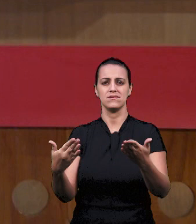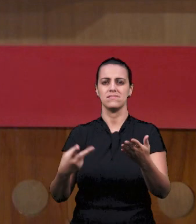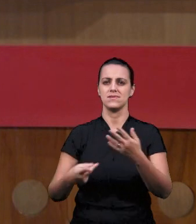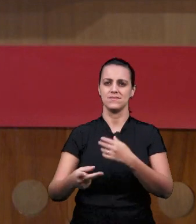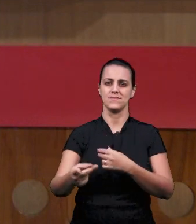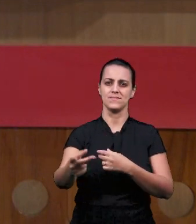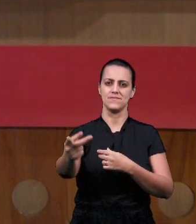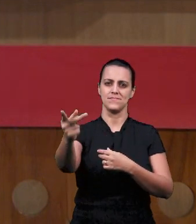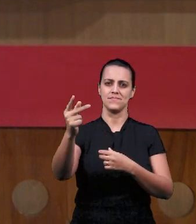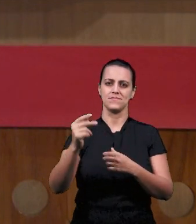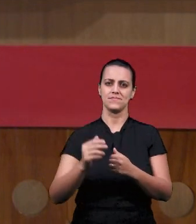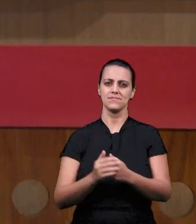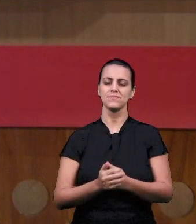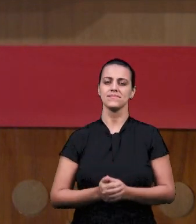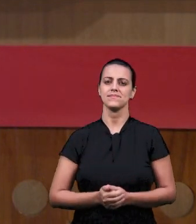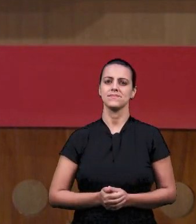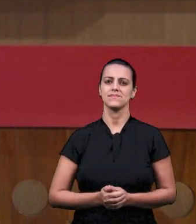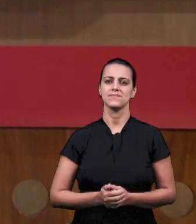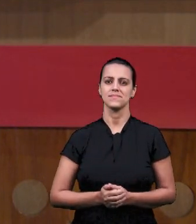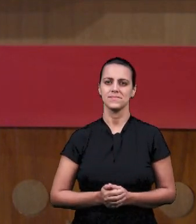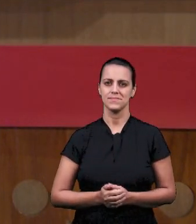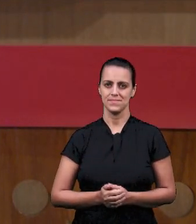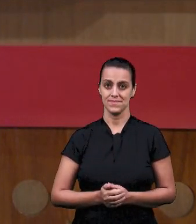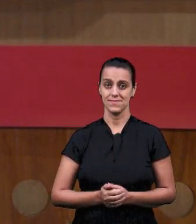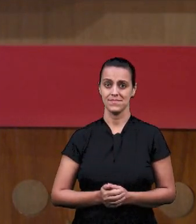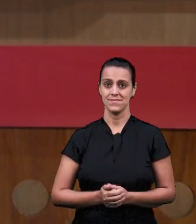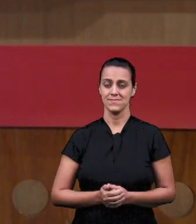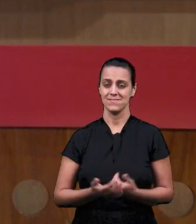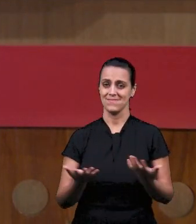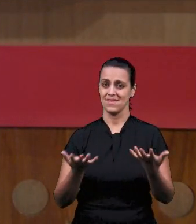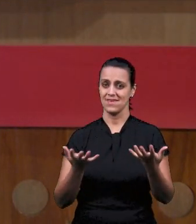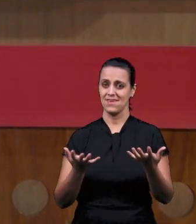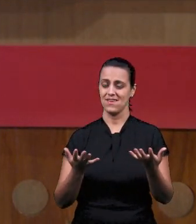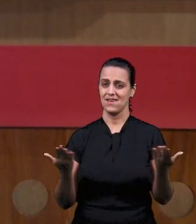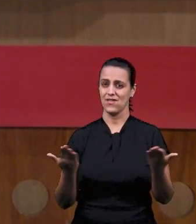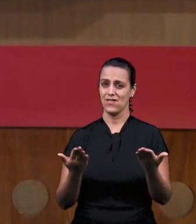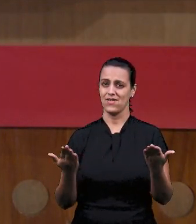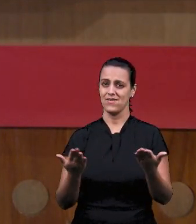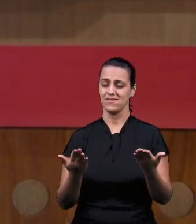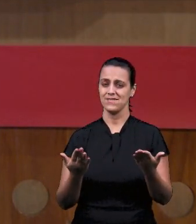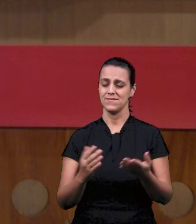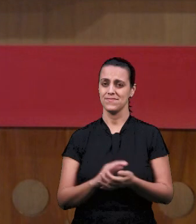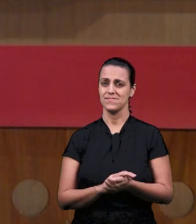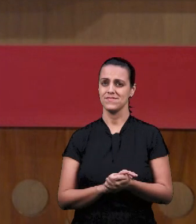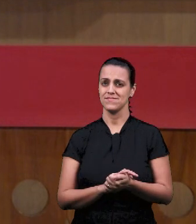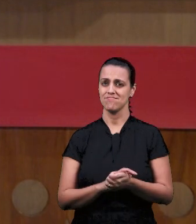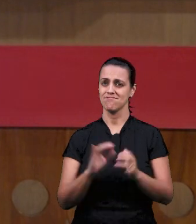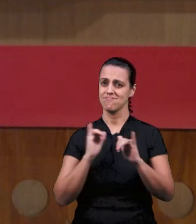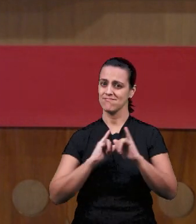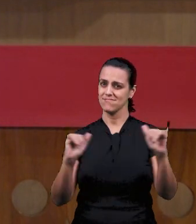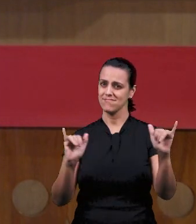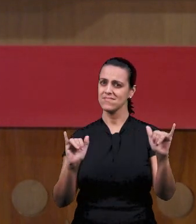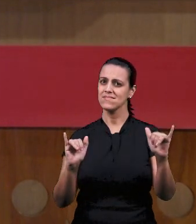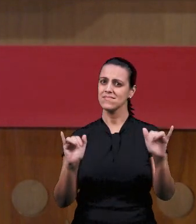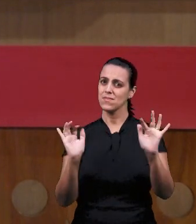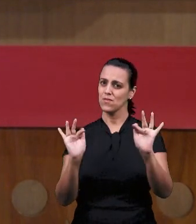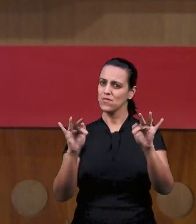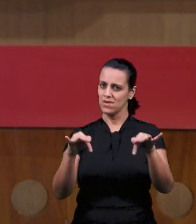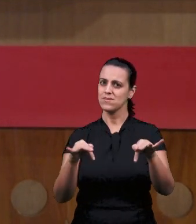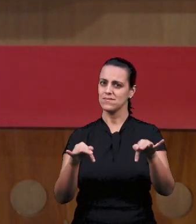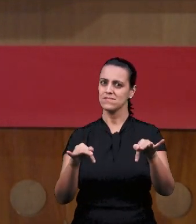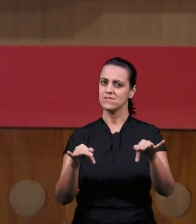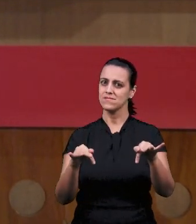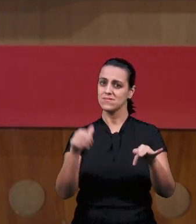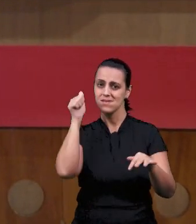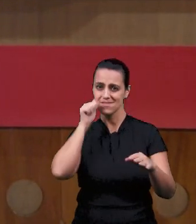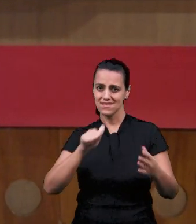sempre. Amém. Nós teremos agora uma palavra de encerramento para os irmãos, para as